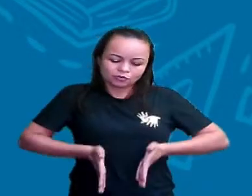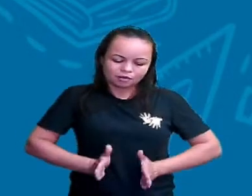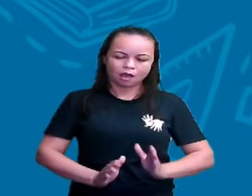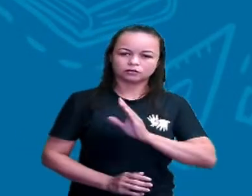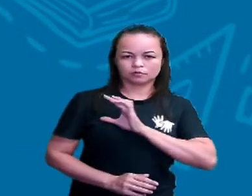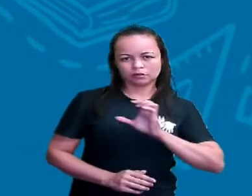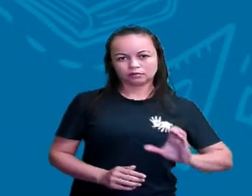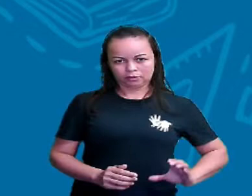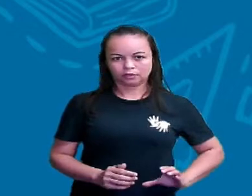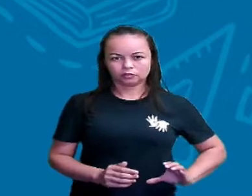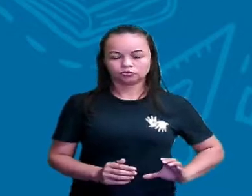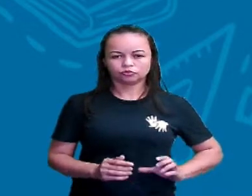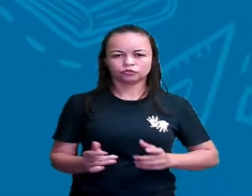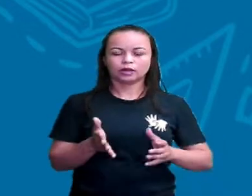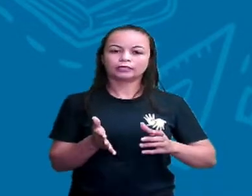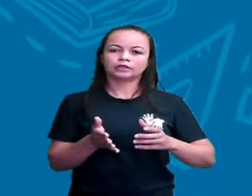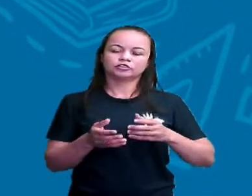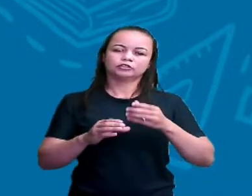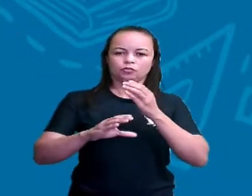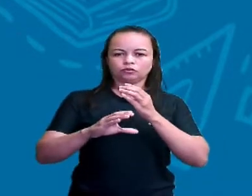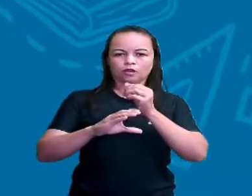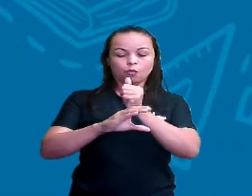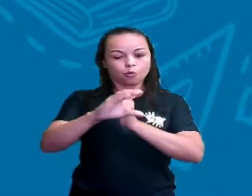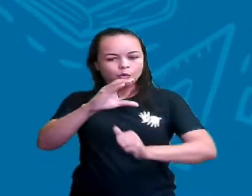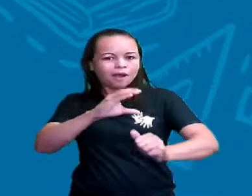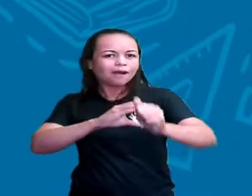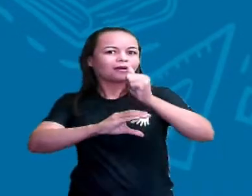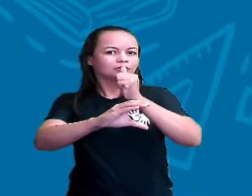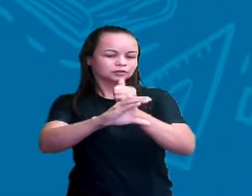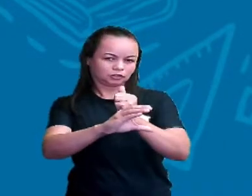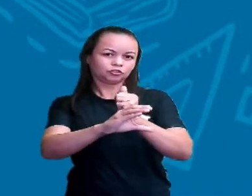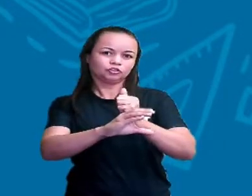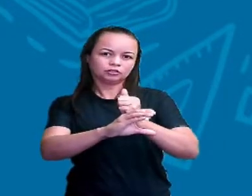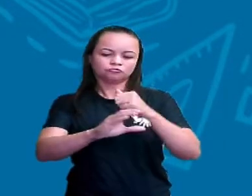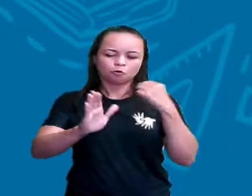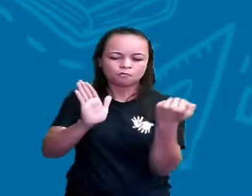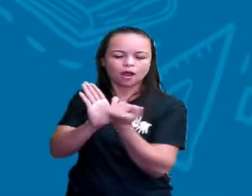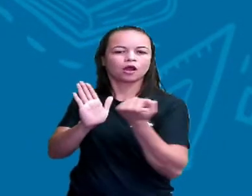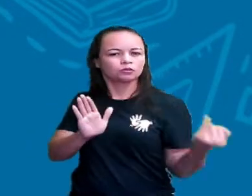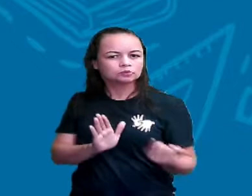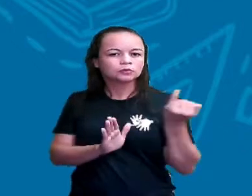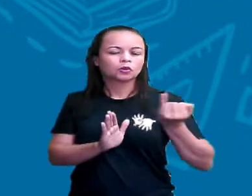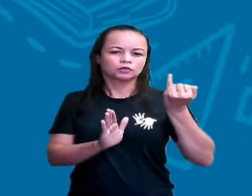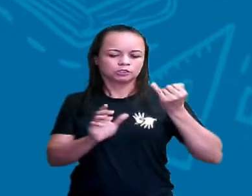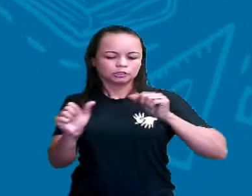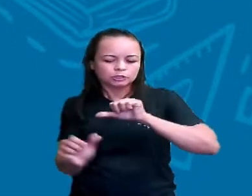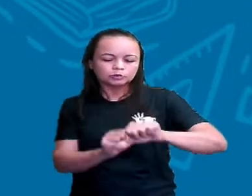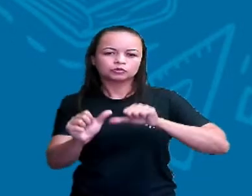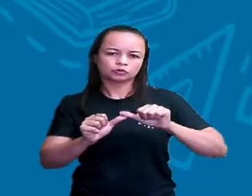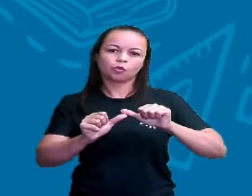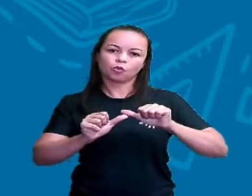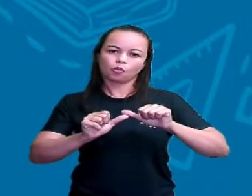essa história antes do nascimento de Cristo, que foi o marco mais importante, né, que alterou, que modificou o comportamento de